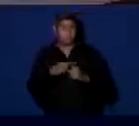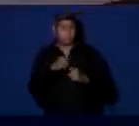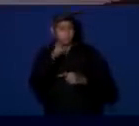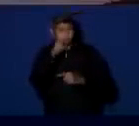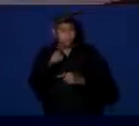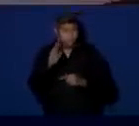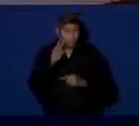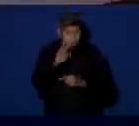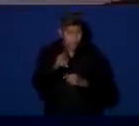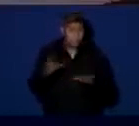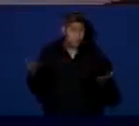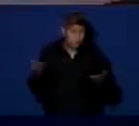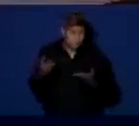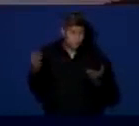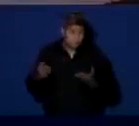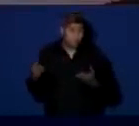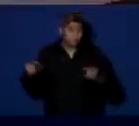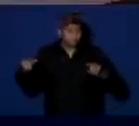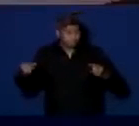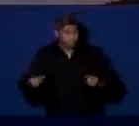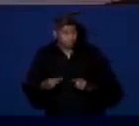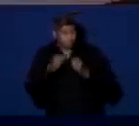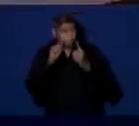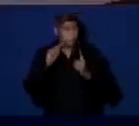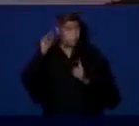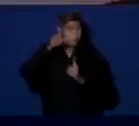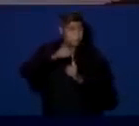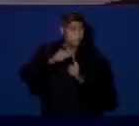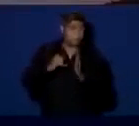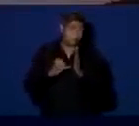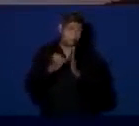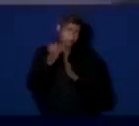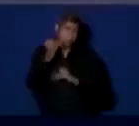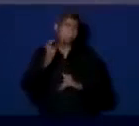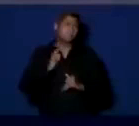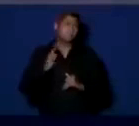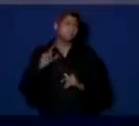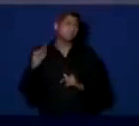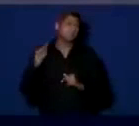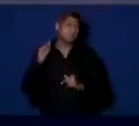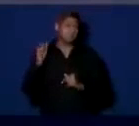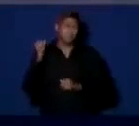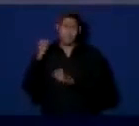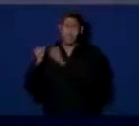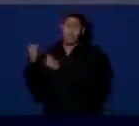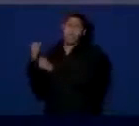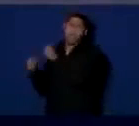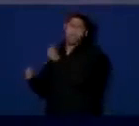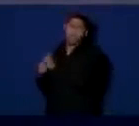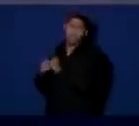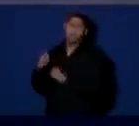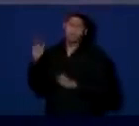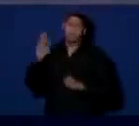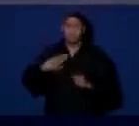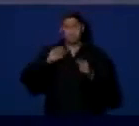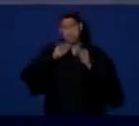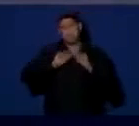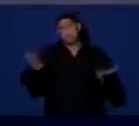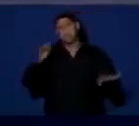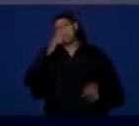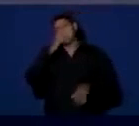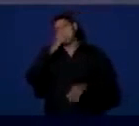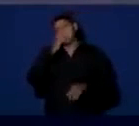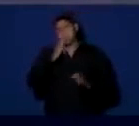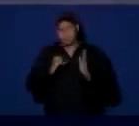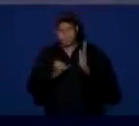você vê hoje, ela é mais compatível com a meta de inflação que a gente teve nesses anos todos que o Brasil subia despesa. Quer dizer,